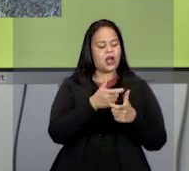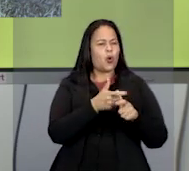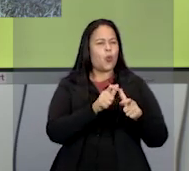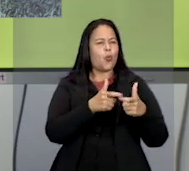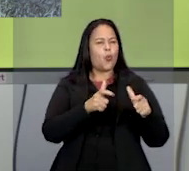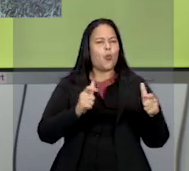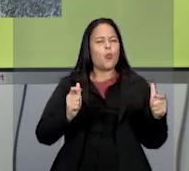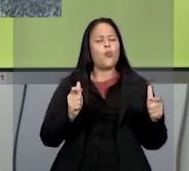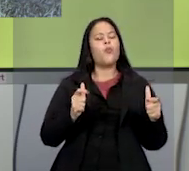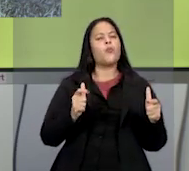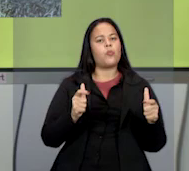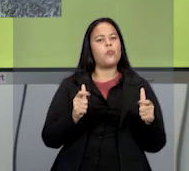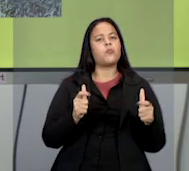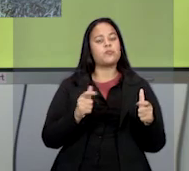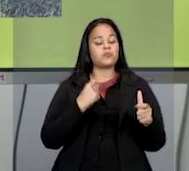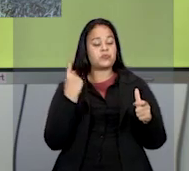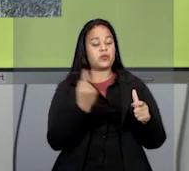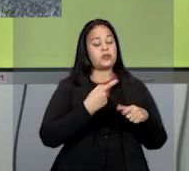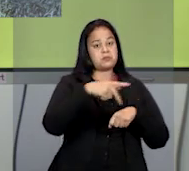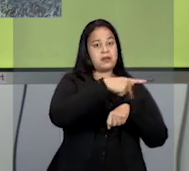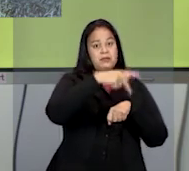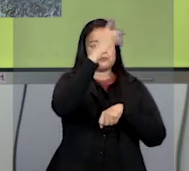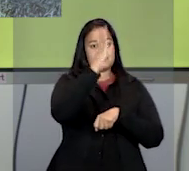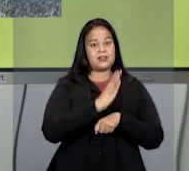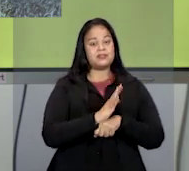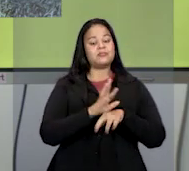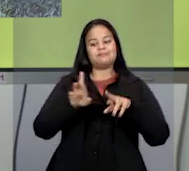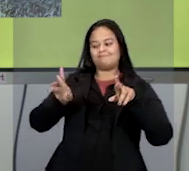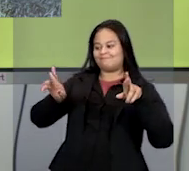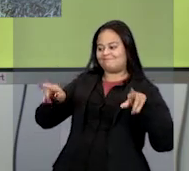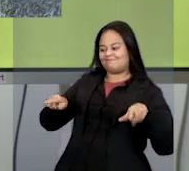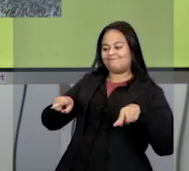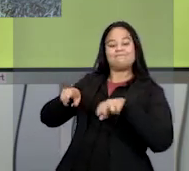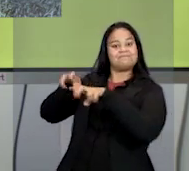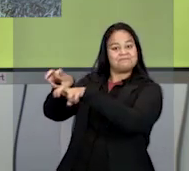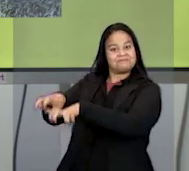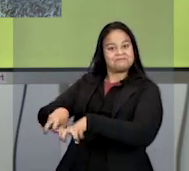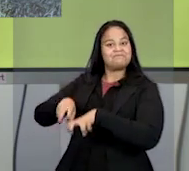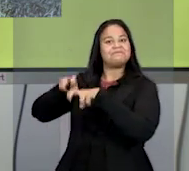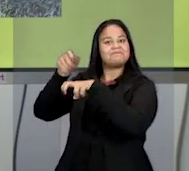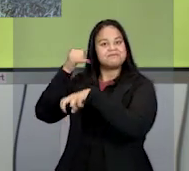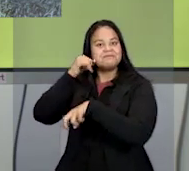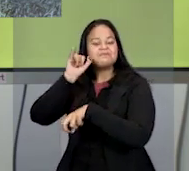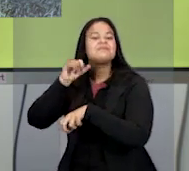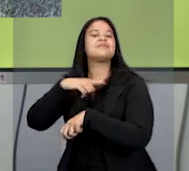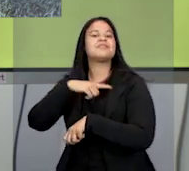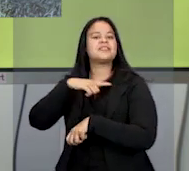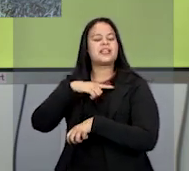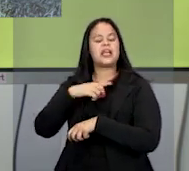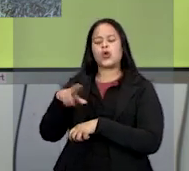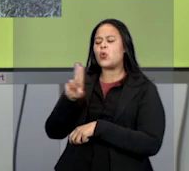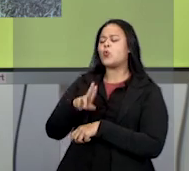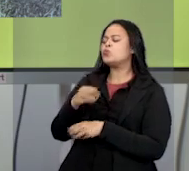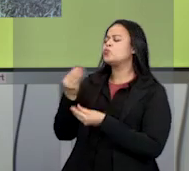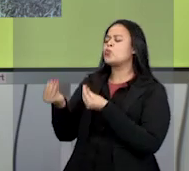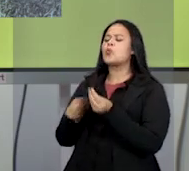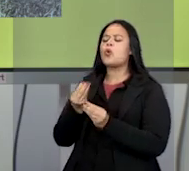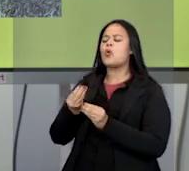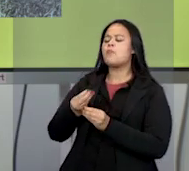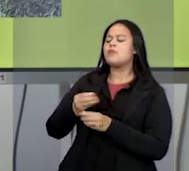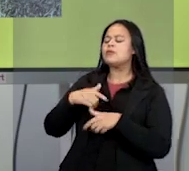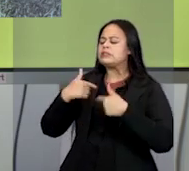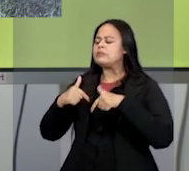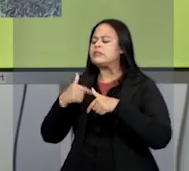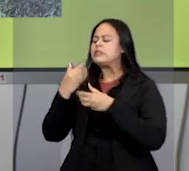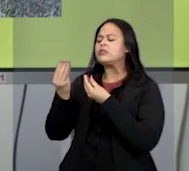extensão territorial do nosso país, você vai ter diferenças de agriculturas, né? Diferenças de técnicas, de mão de obra que a